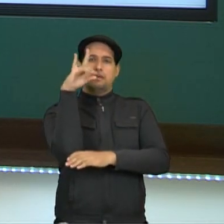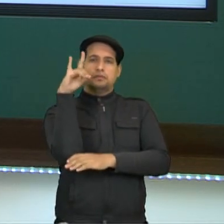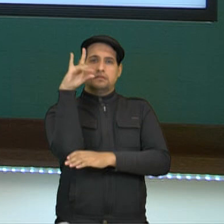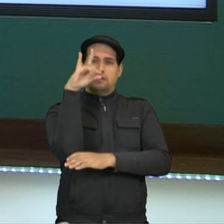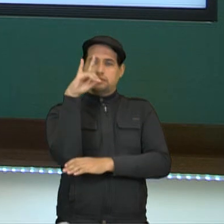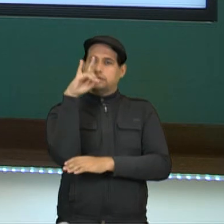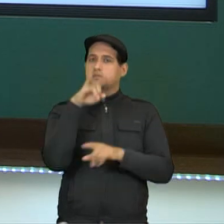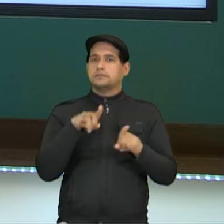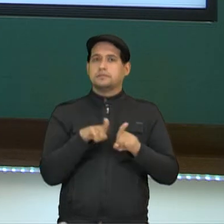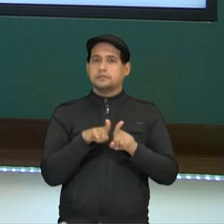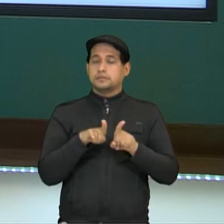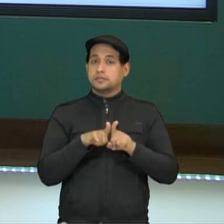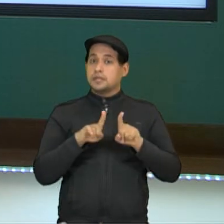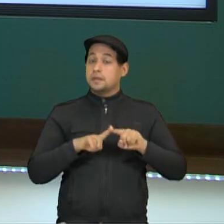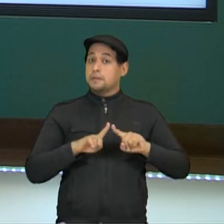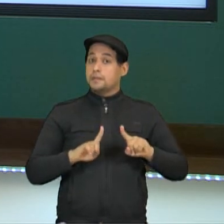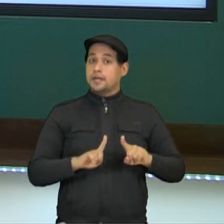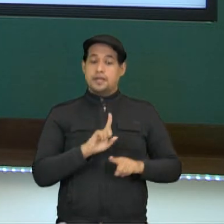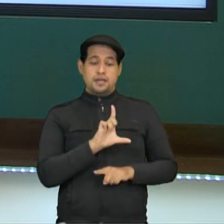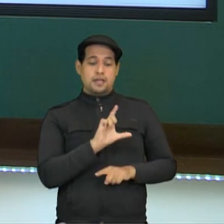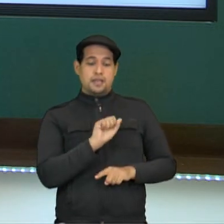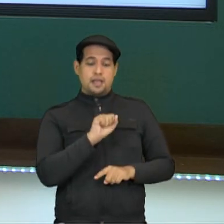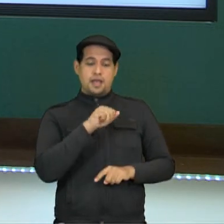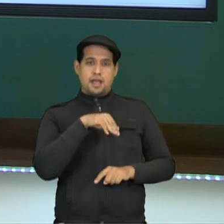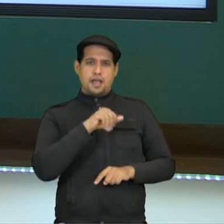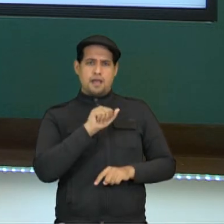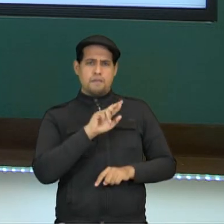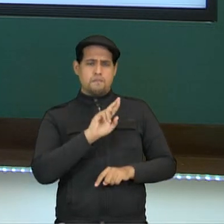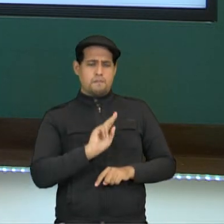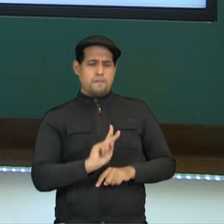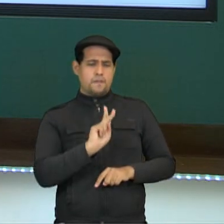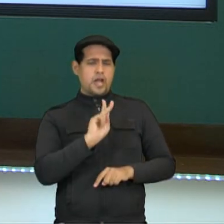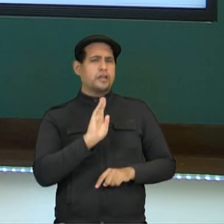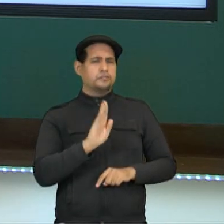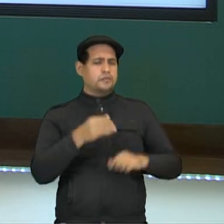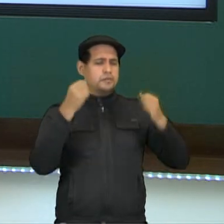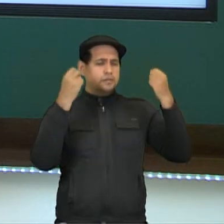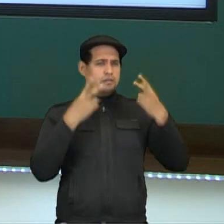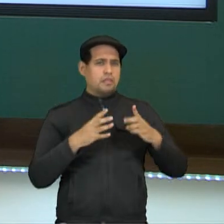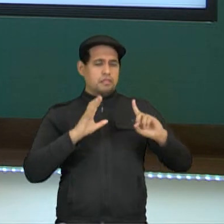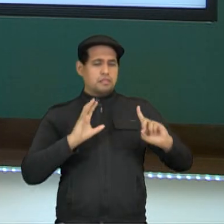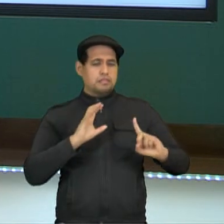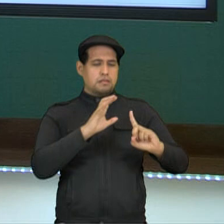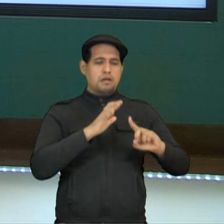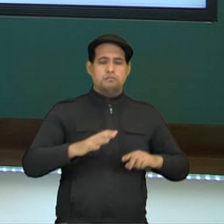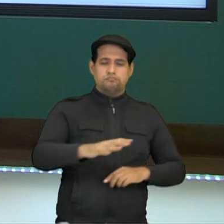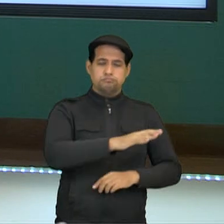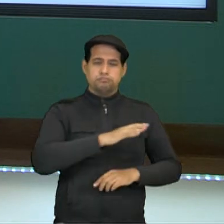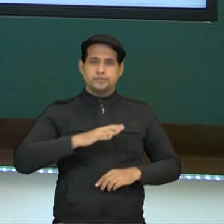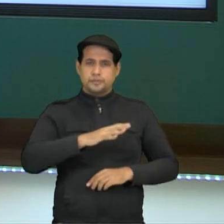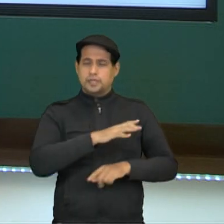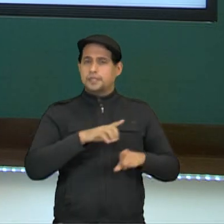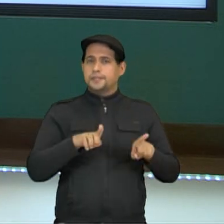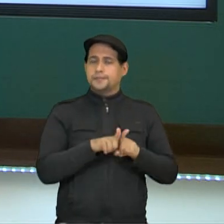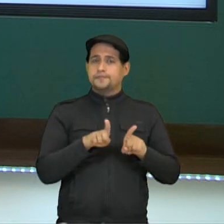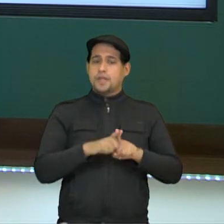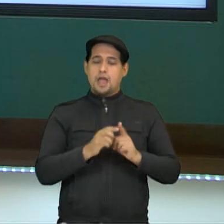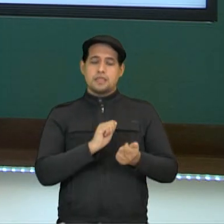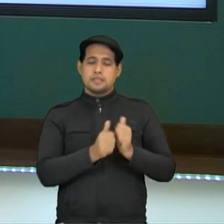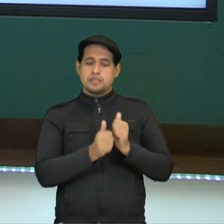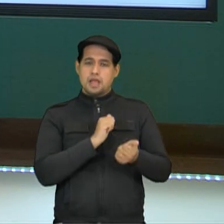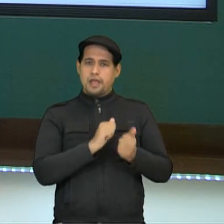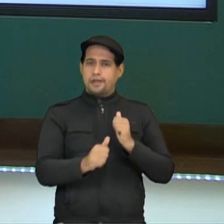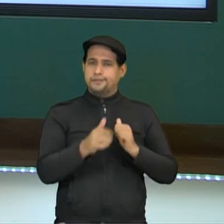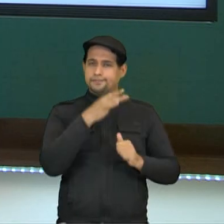Então, Lamarck, ele já falava sobre a influência do meio ambiente para a adaptação